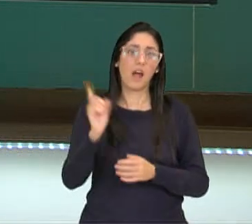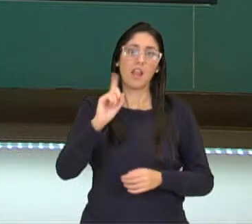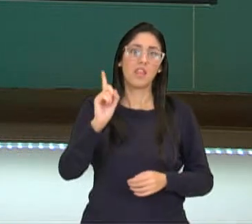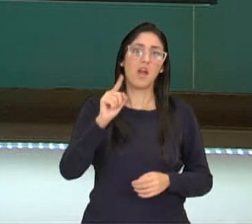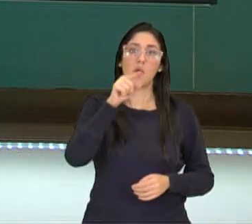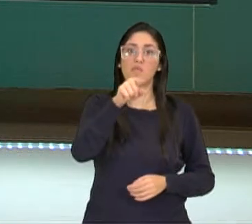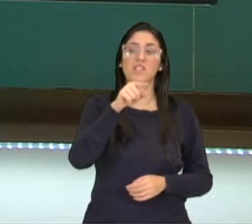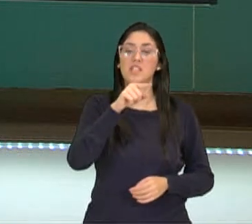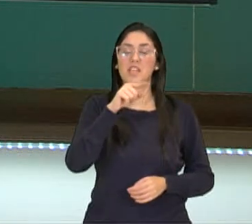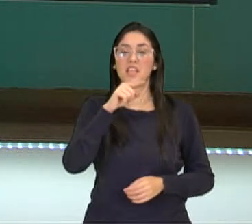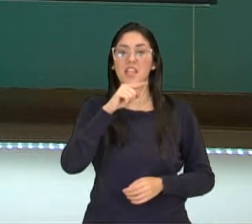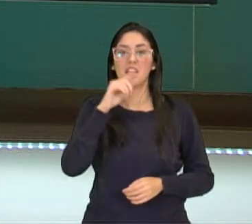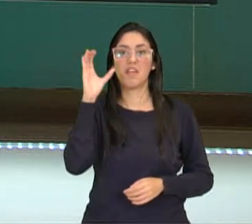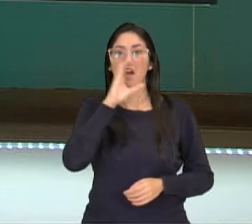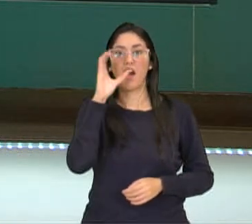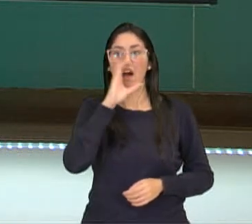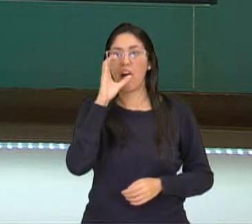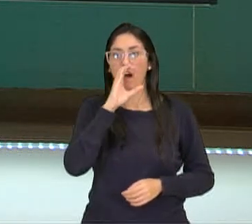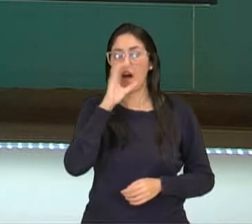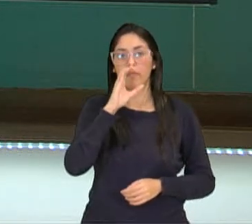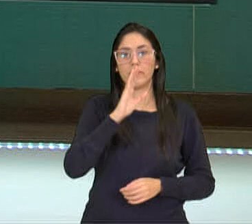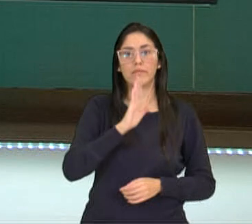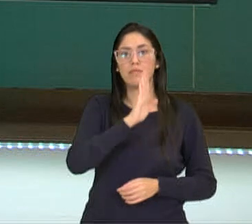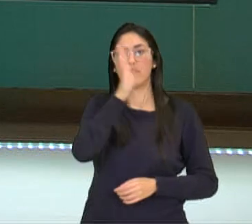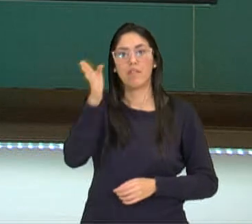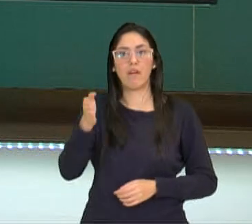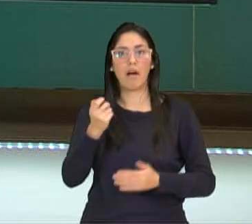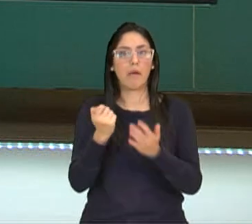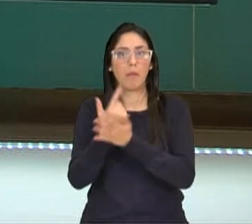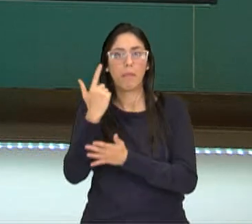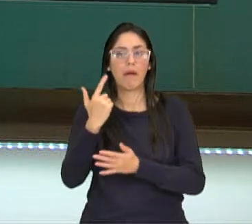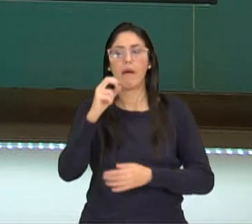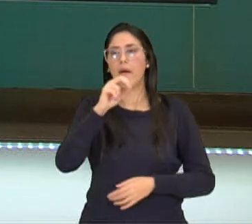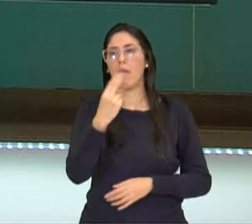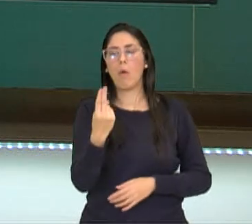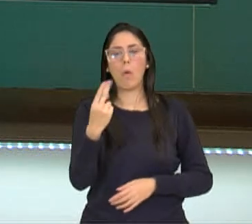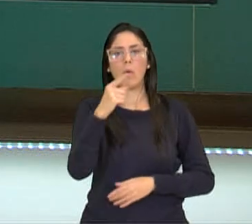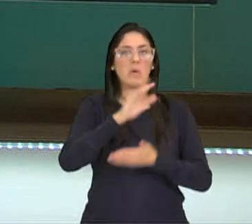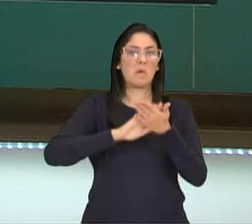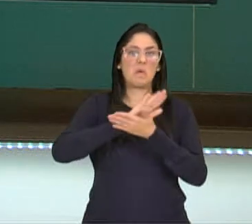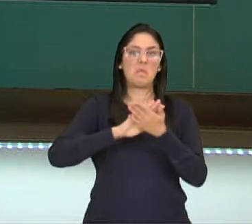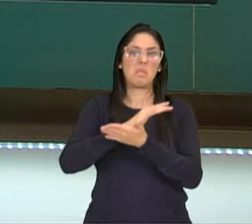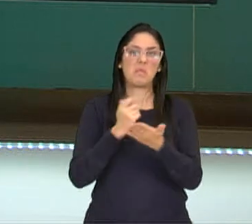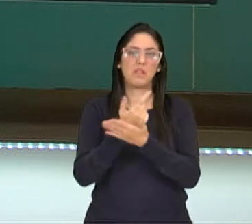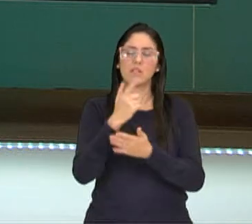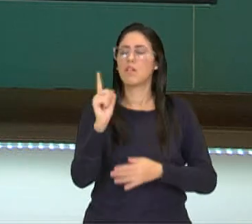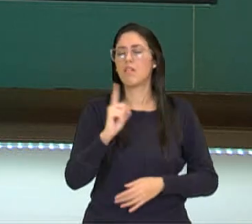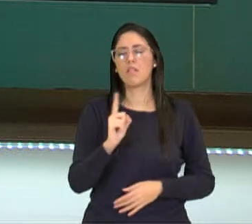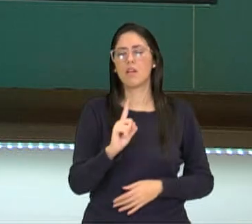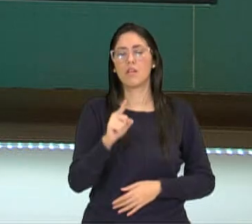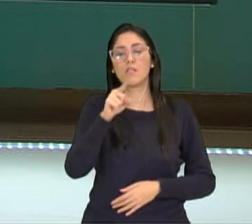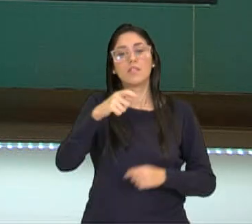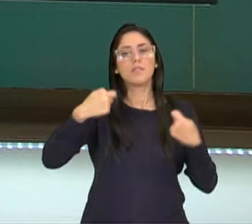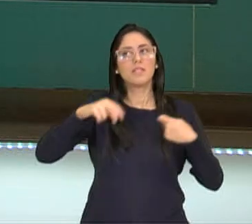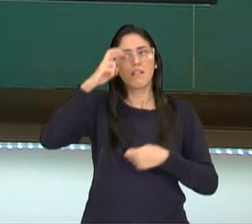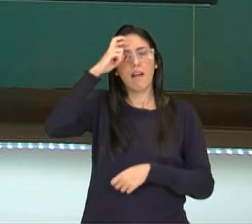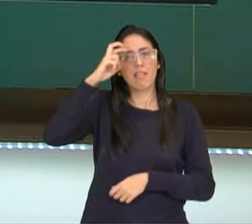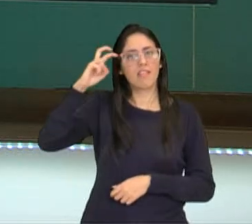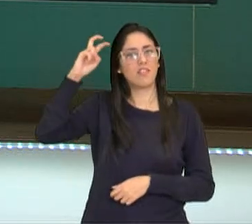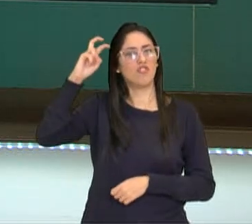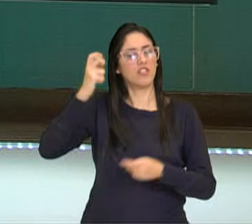e se eu virar um eremita no meio lá e não consumir nada, não é isso. É ter inteligência de saber